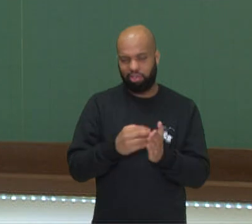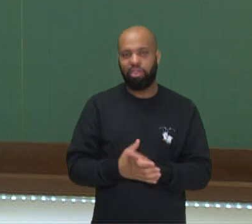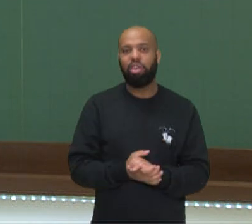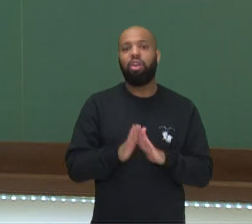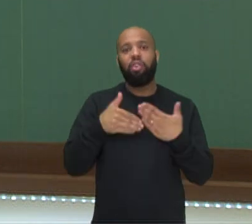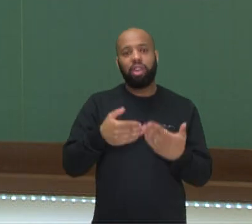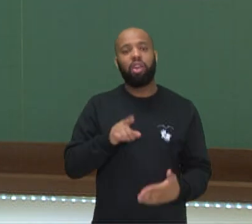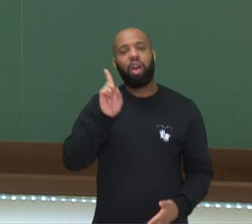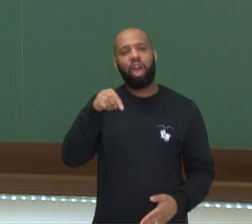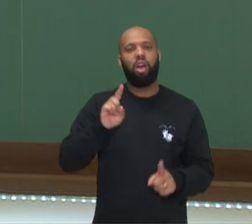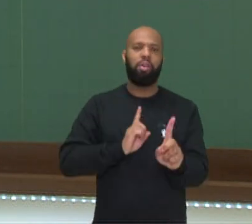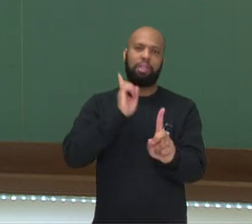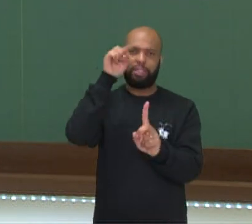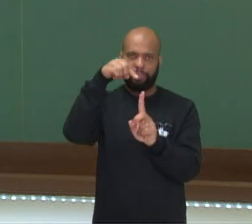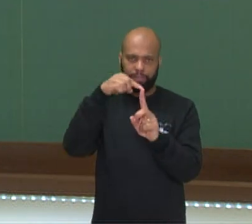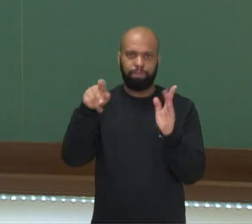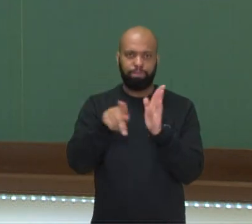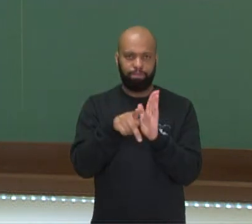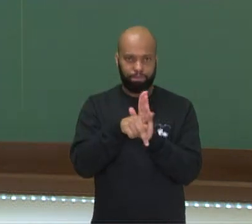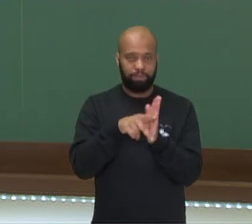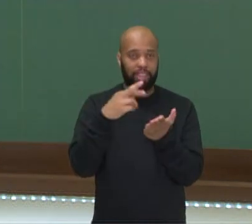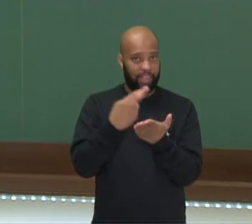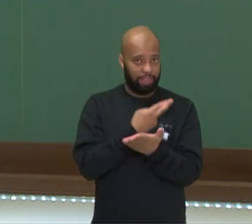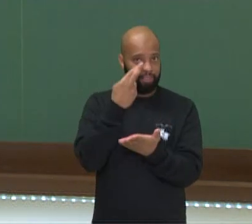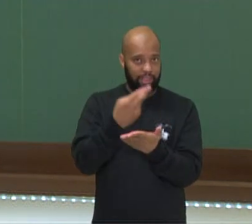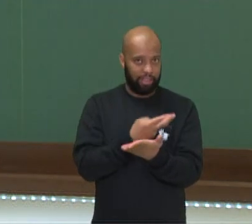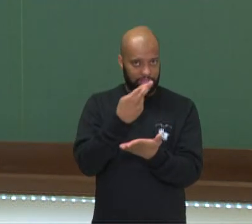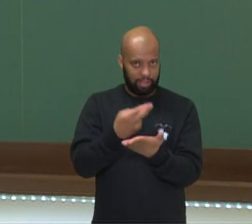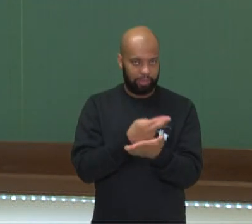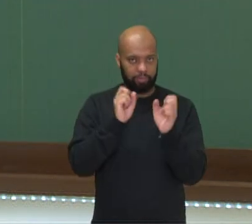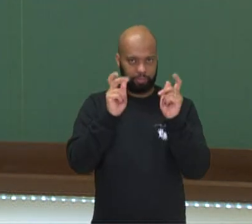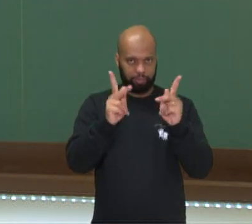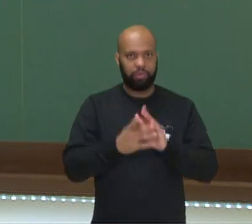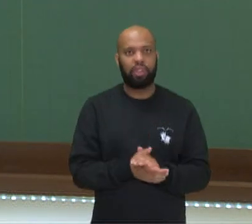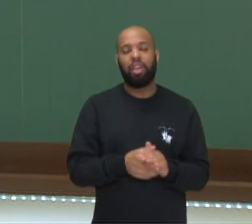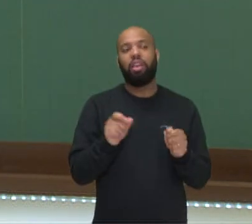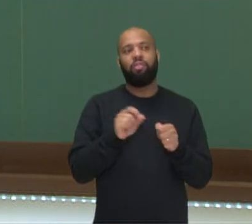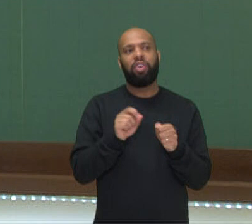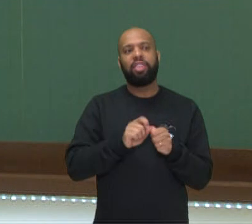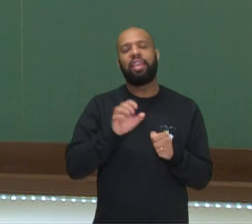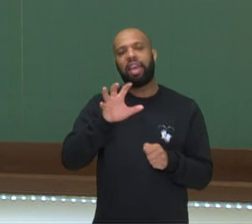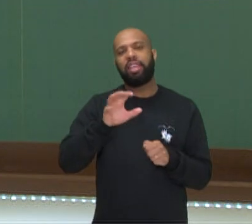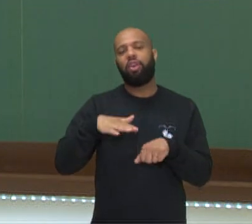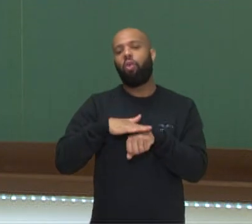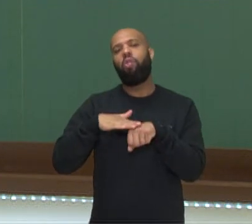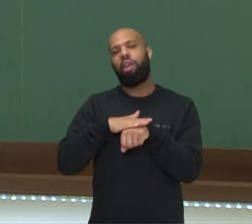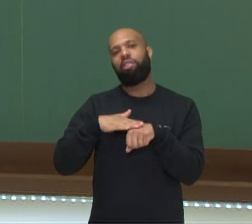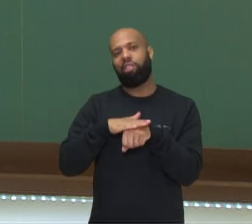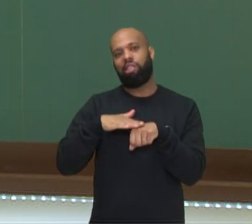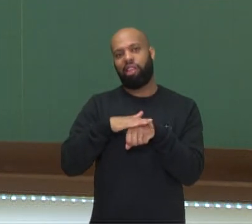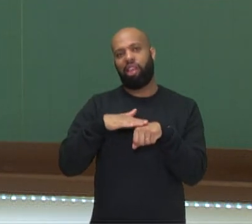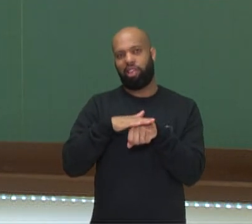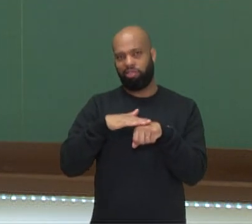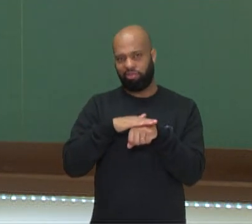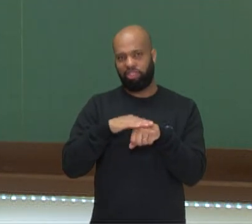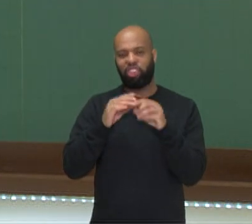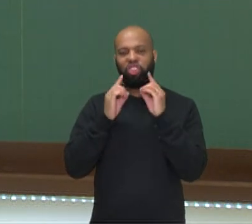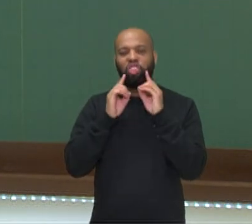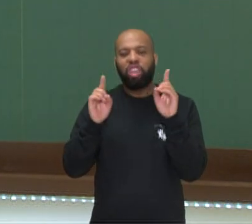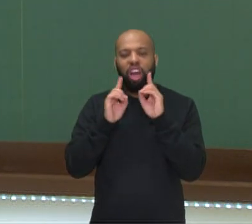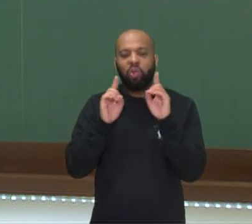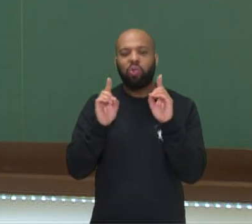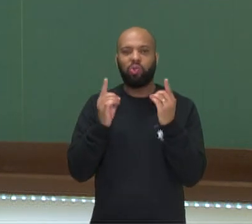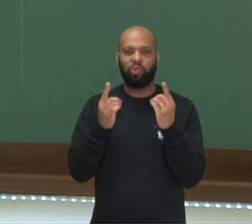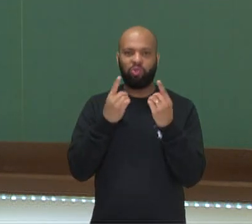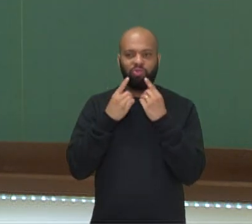que foi o objetivo da redação, da revista, né? Estabelecer esse diálogo, tá, entre o público. O que é esse